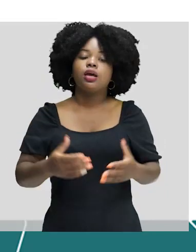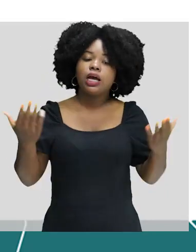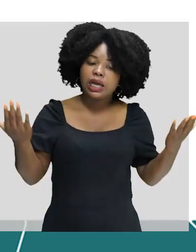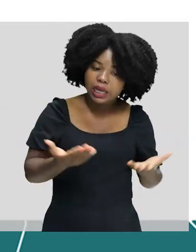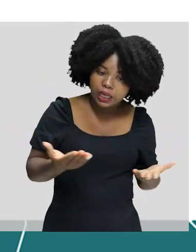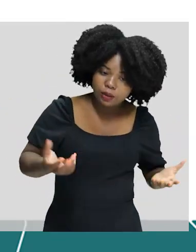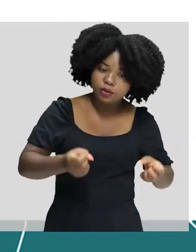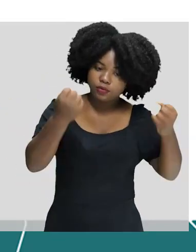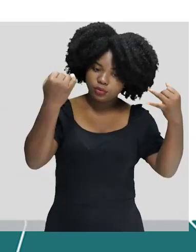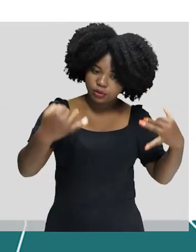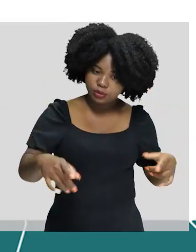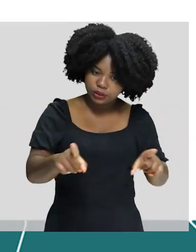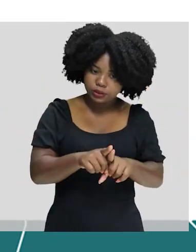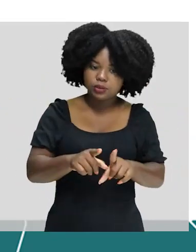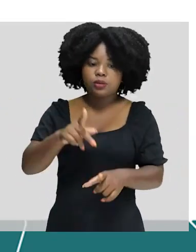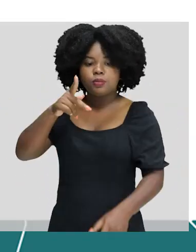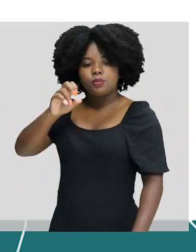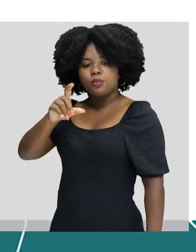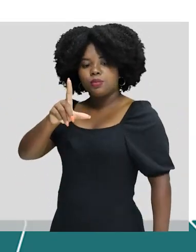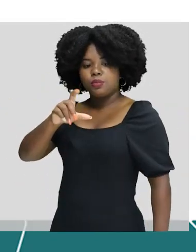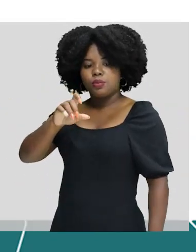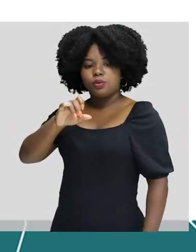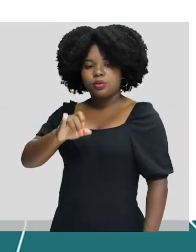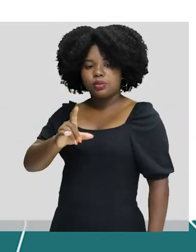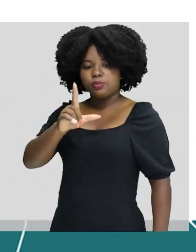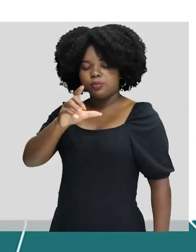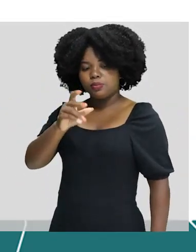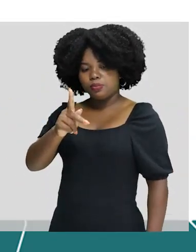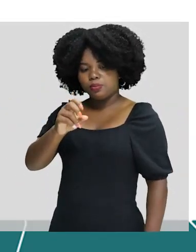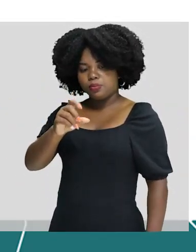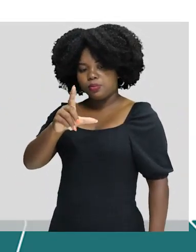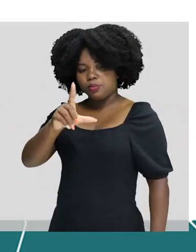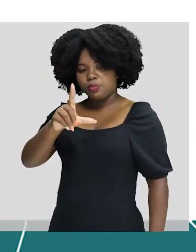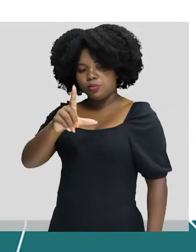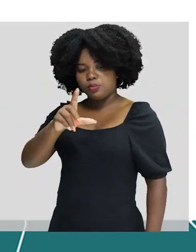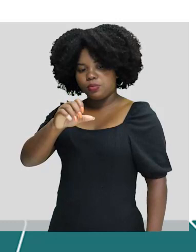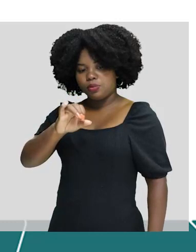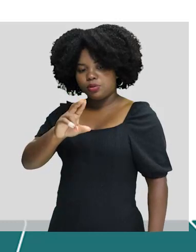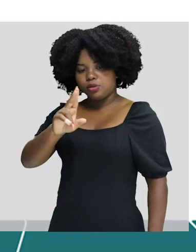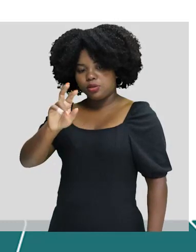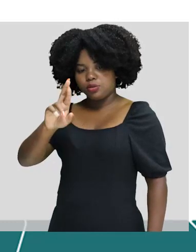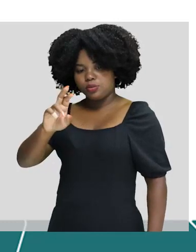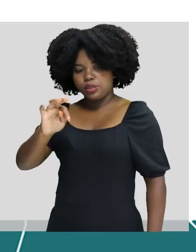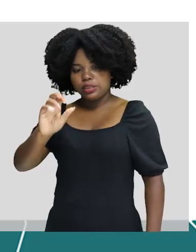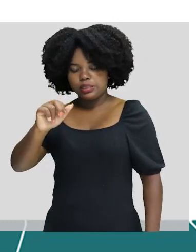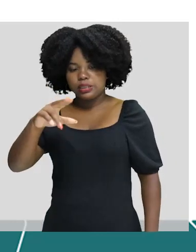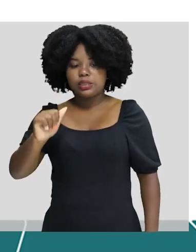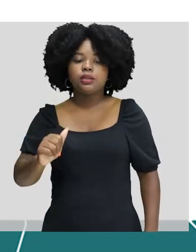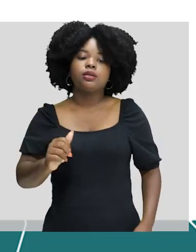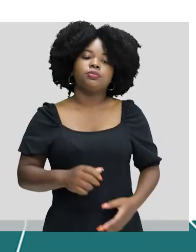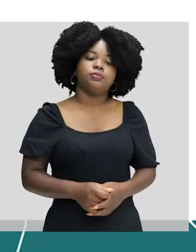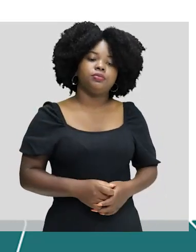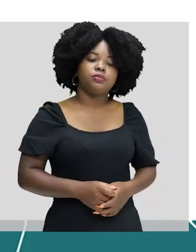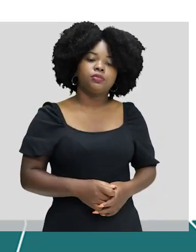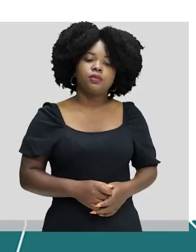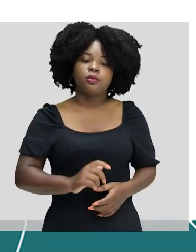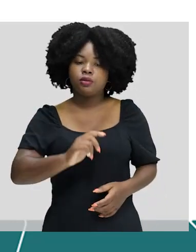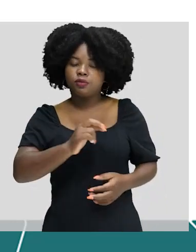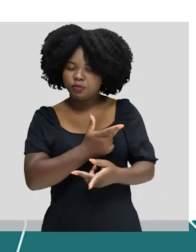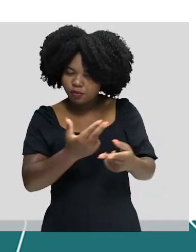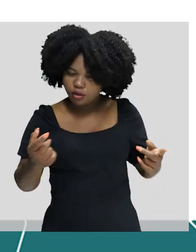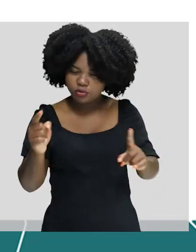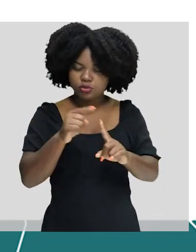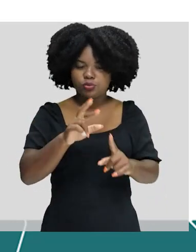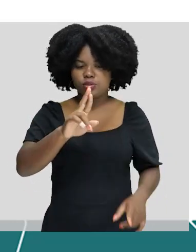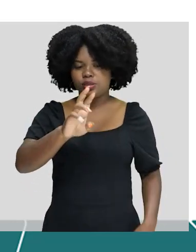vamos falar um pouquinho sobre os polímeros de rearranjo. E dentre os diversos tipos de polímeros de